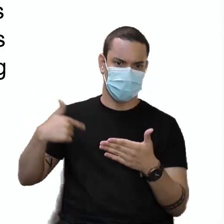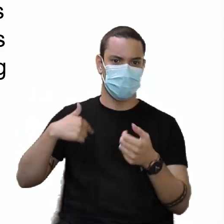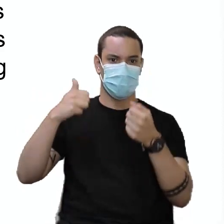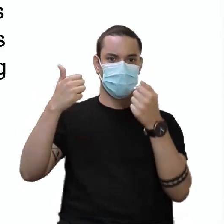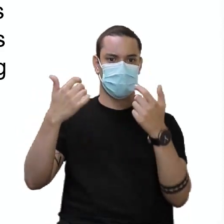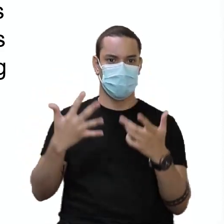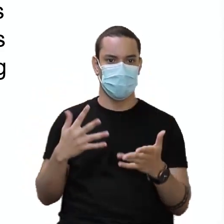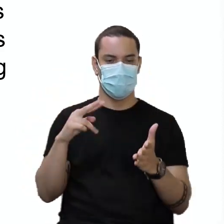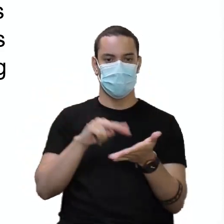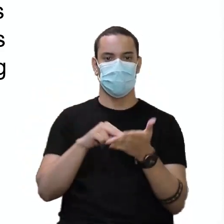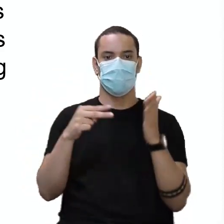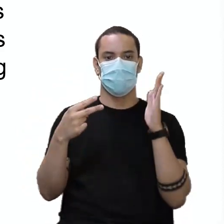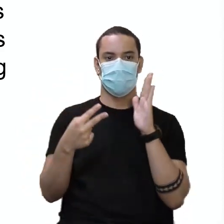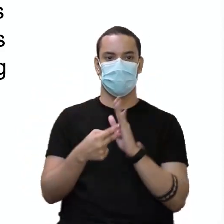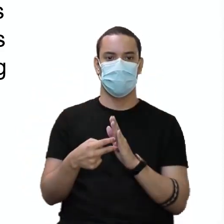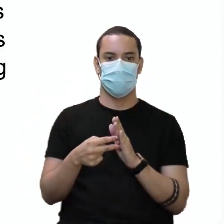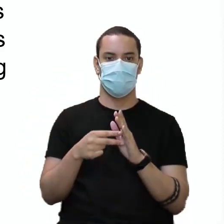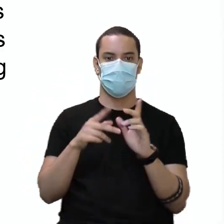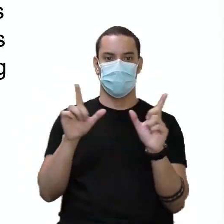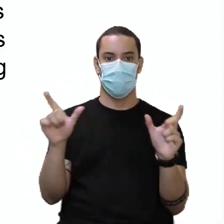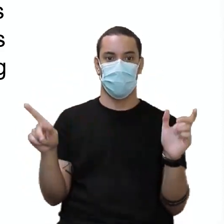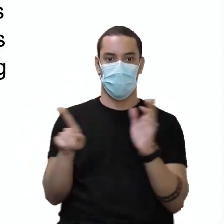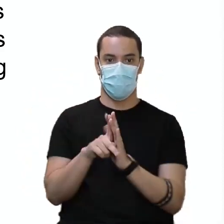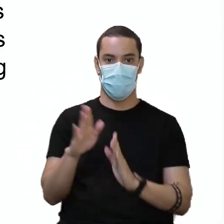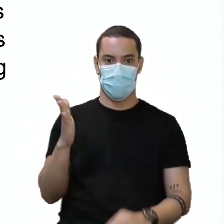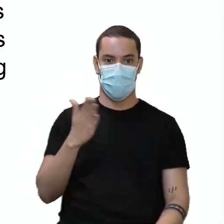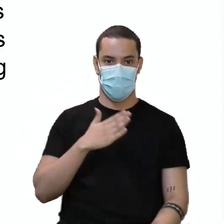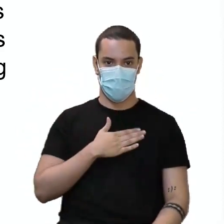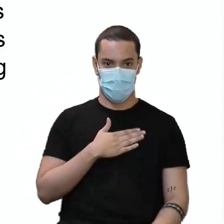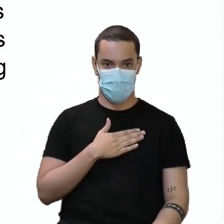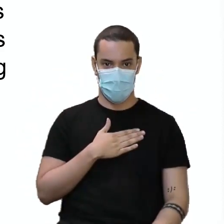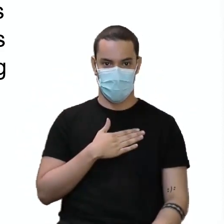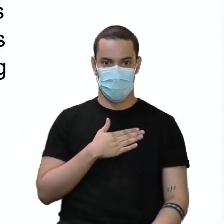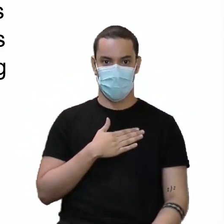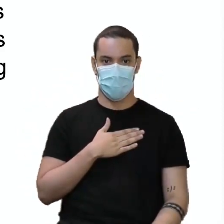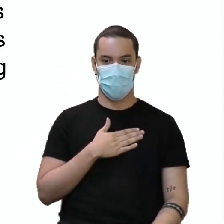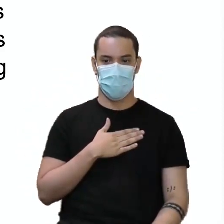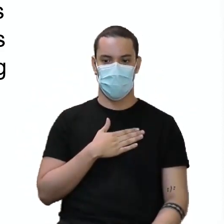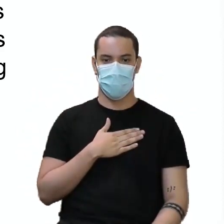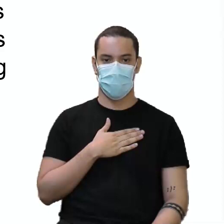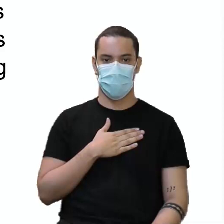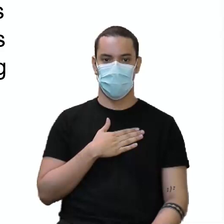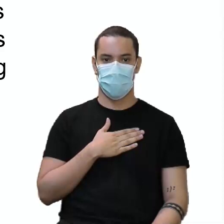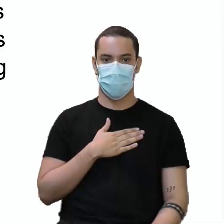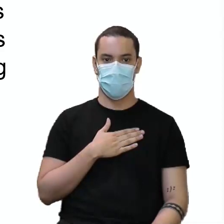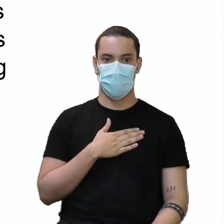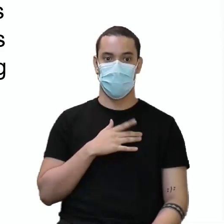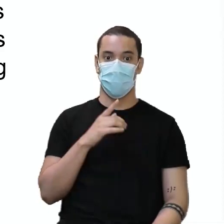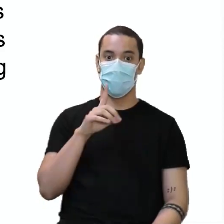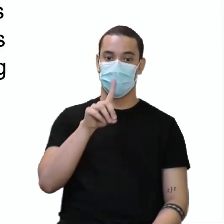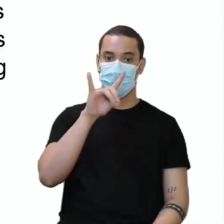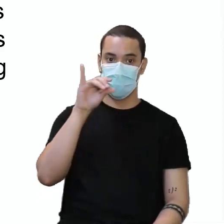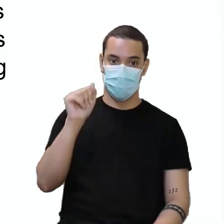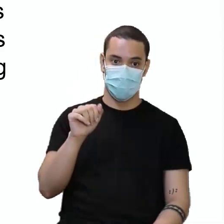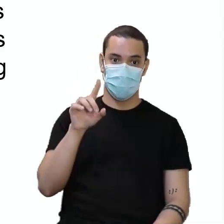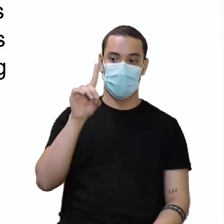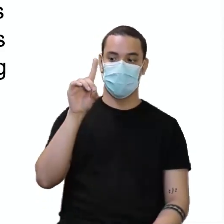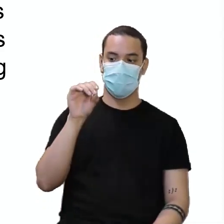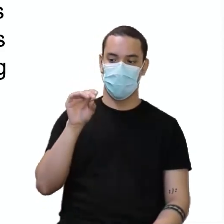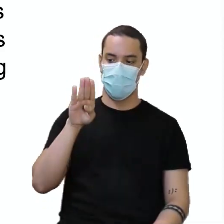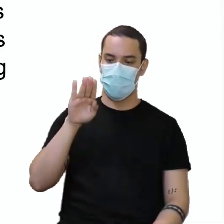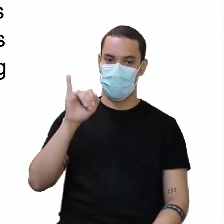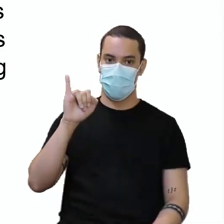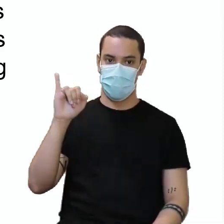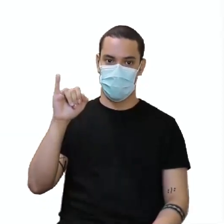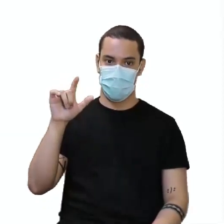caso genitivo. É o caso genitivo de posse. Então, o dia do quem? Do Bill, do Bill. Tem um pequeno